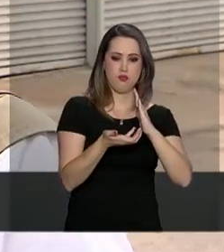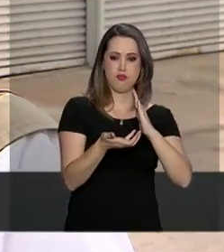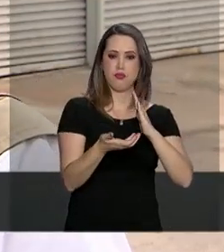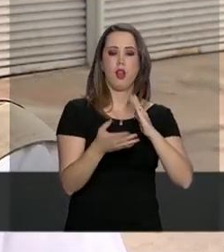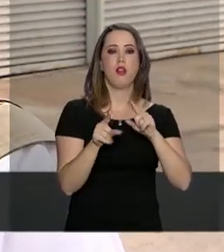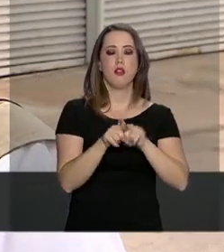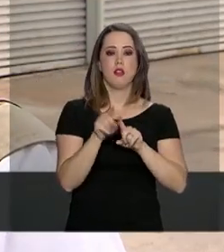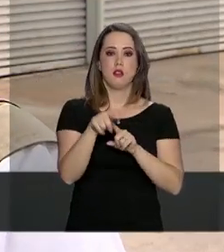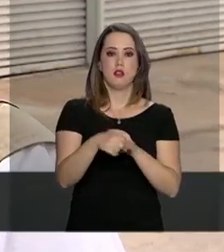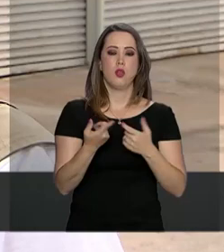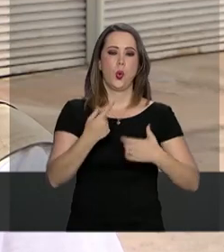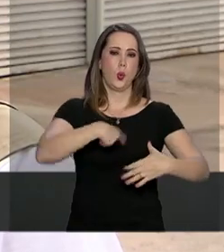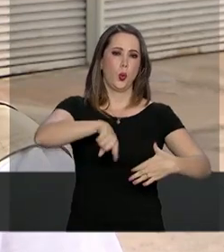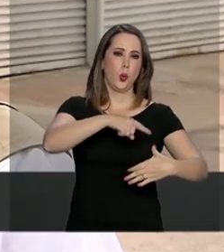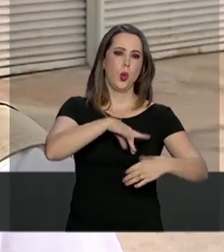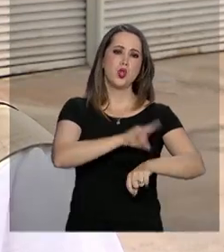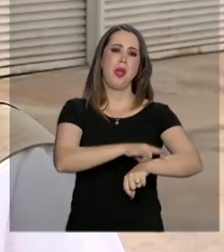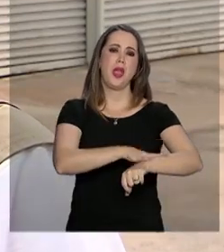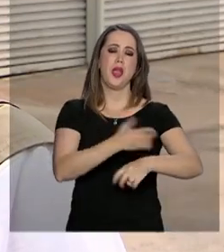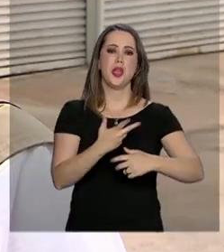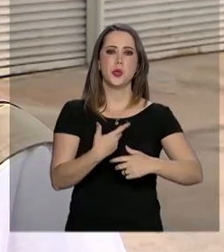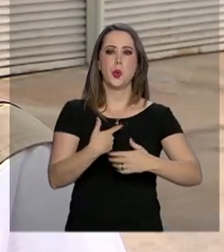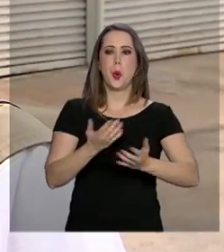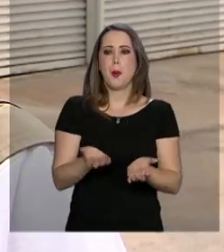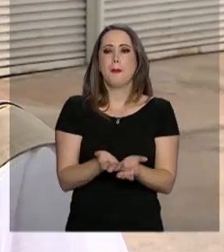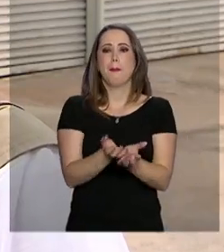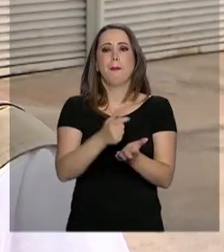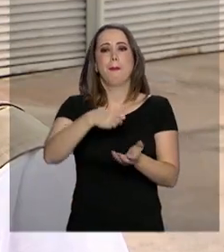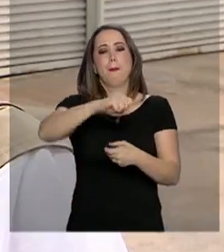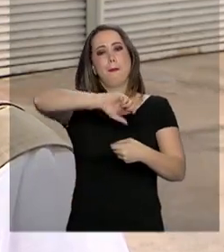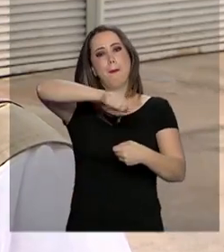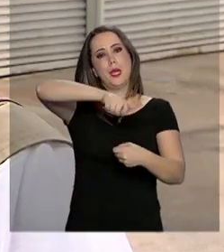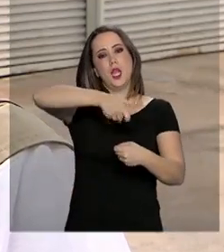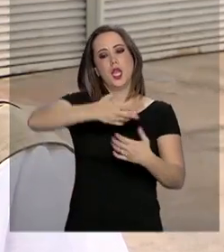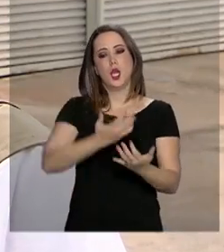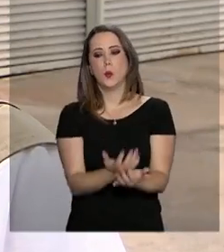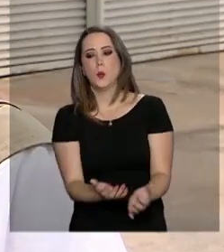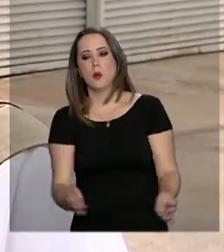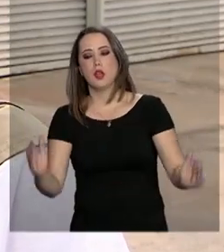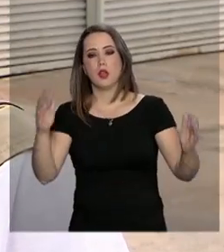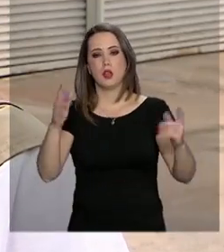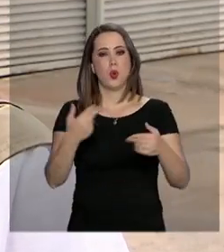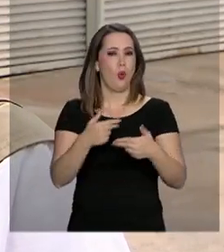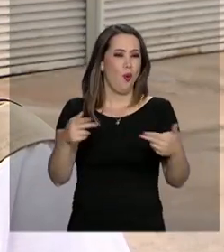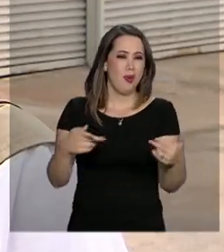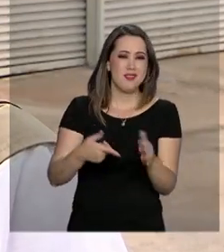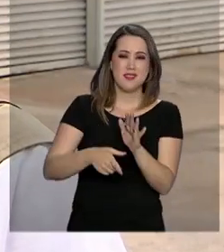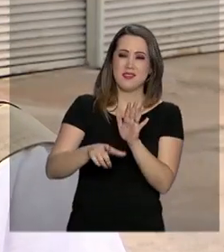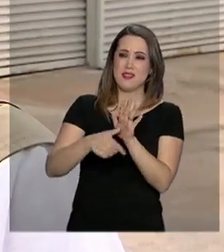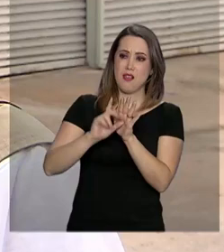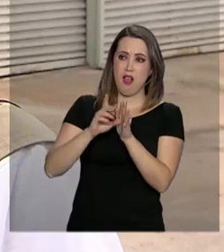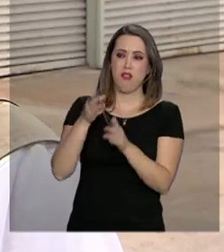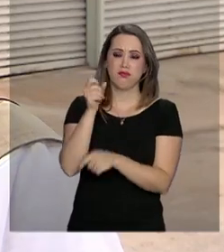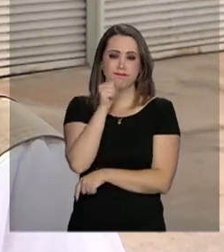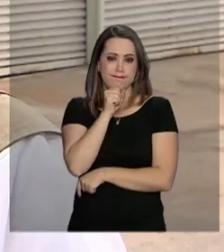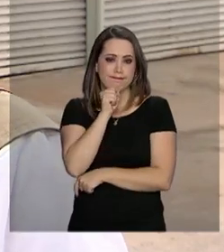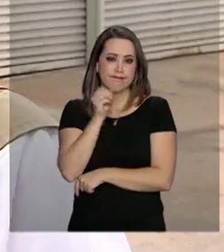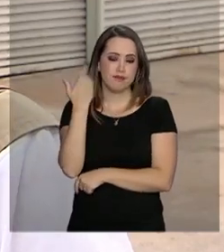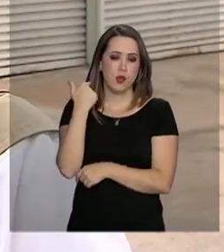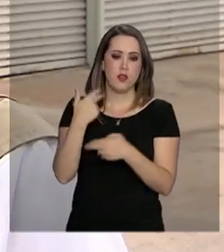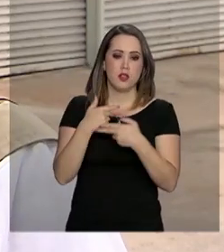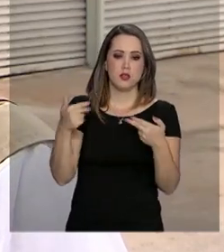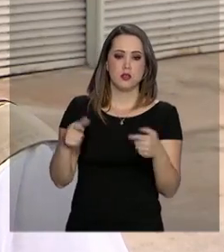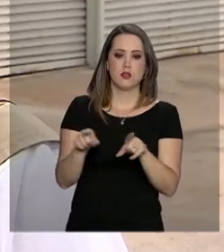sanitário pias tanques máquina de lavar né e também esses os